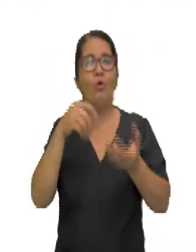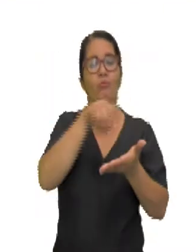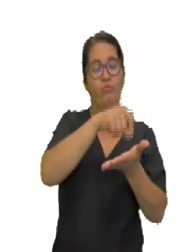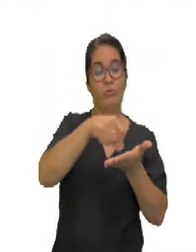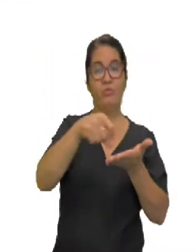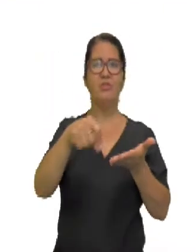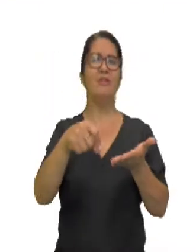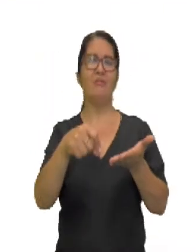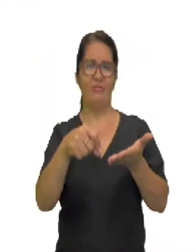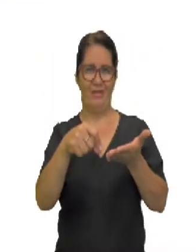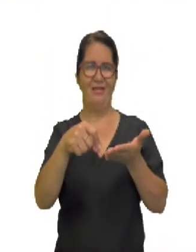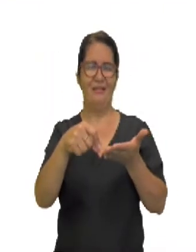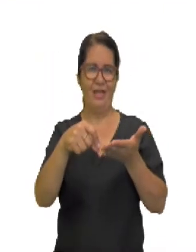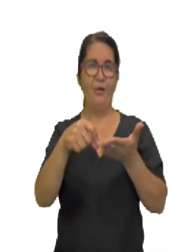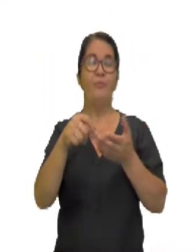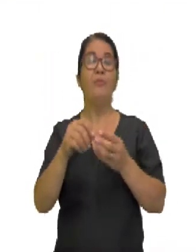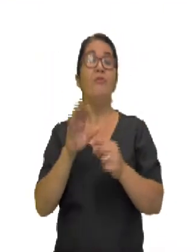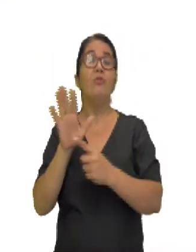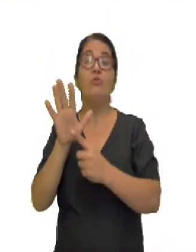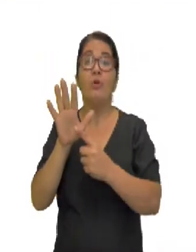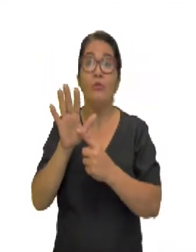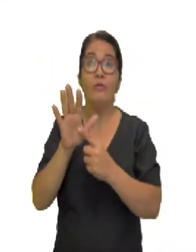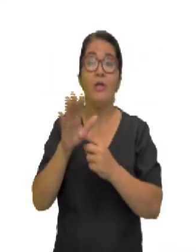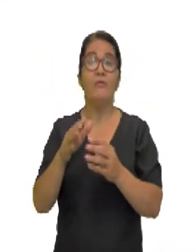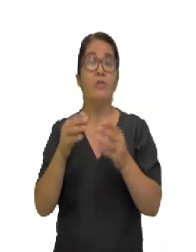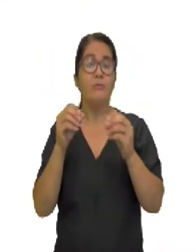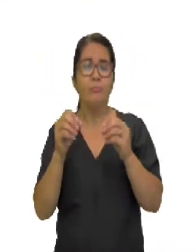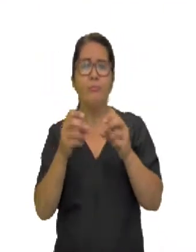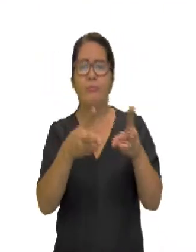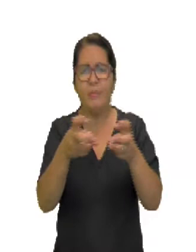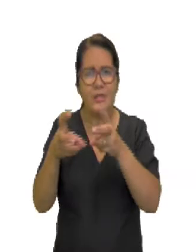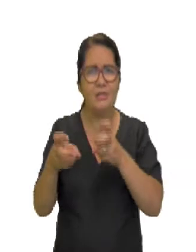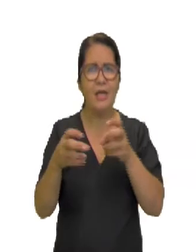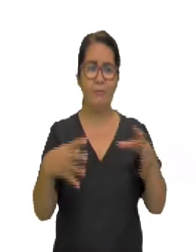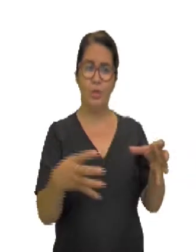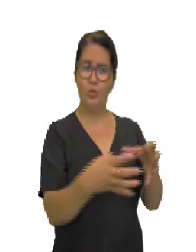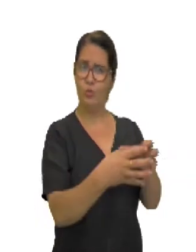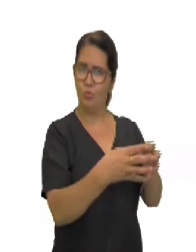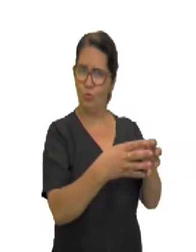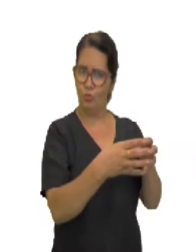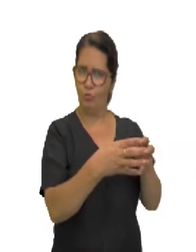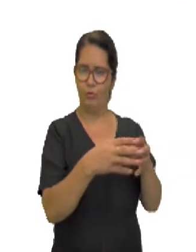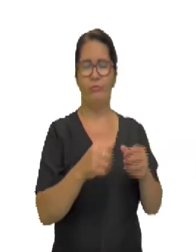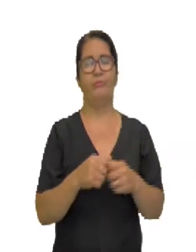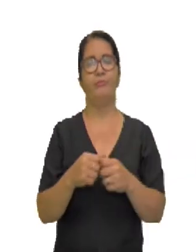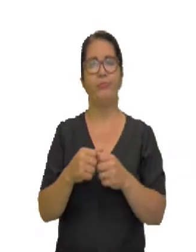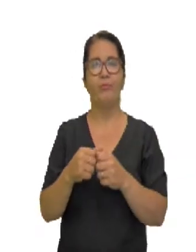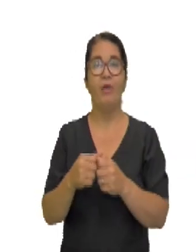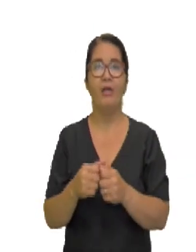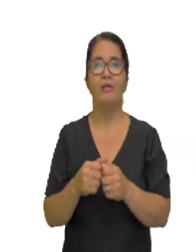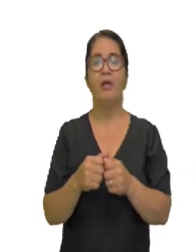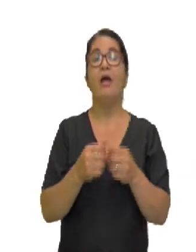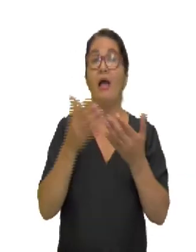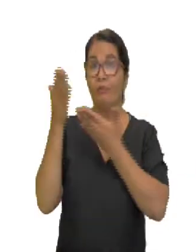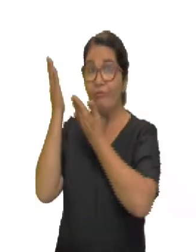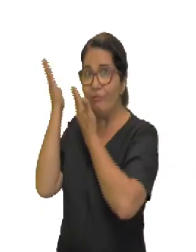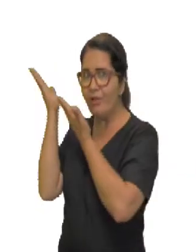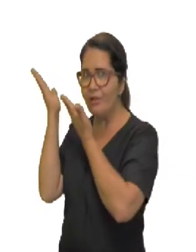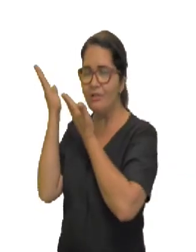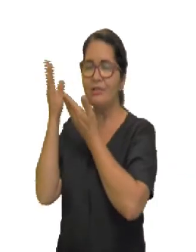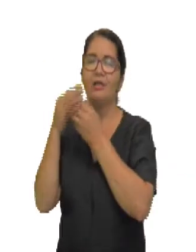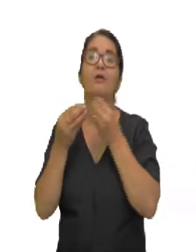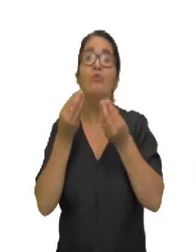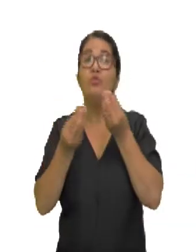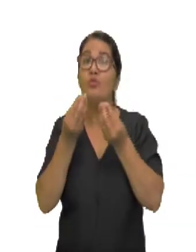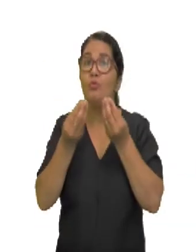a um grupo, a uma multidão. Olha só o superlativo relativo. Olha o que eu entendo por esse superlativo.